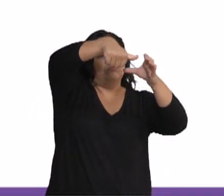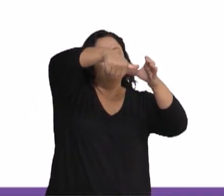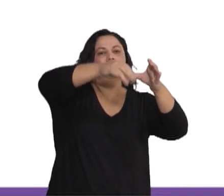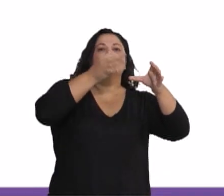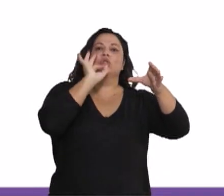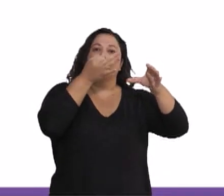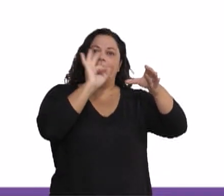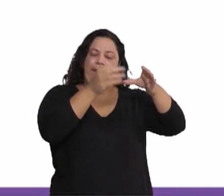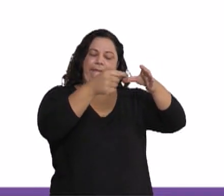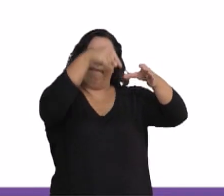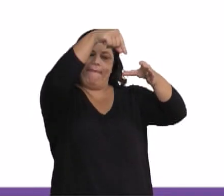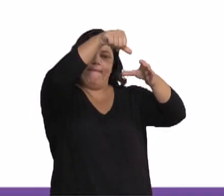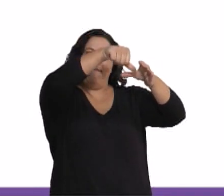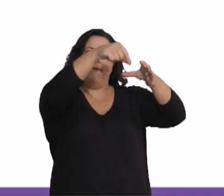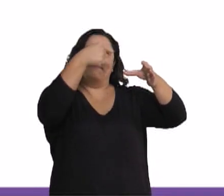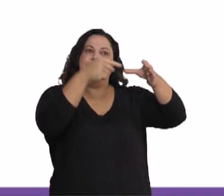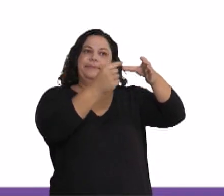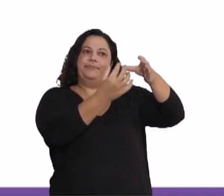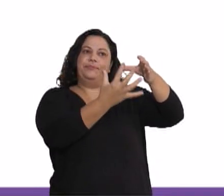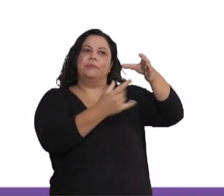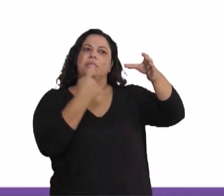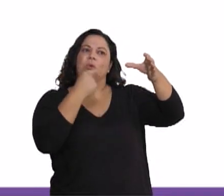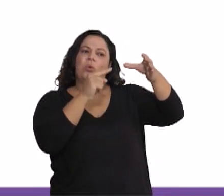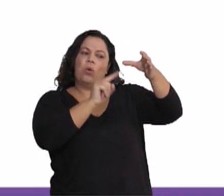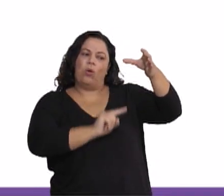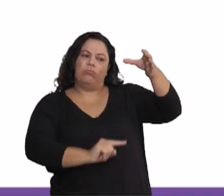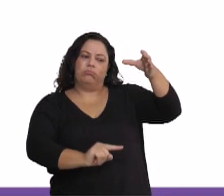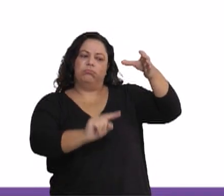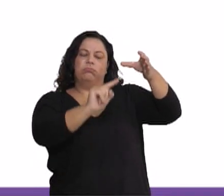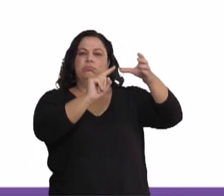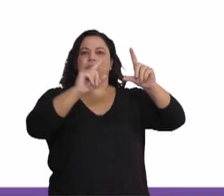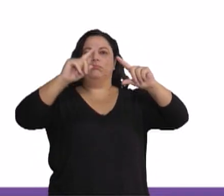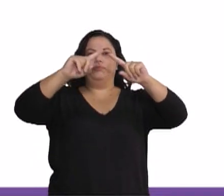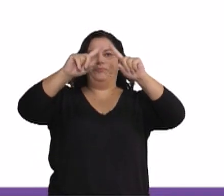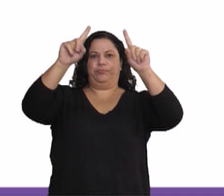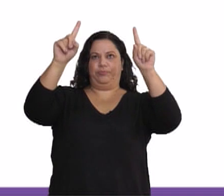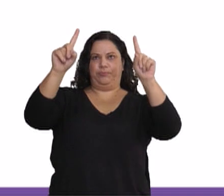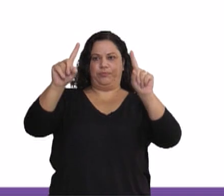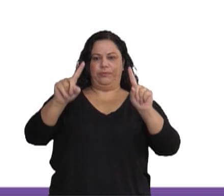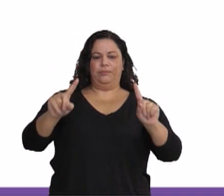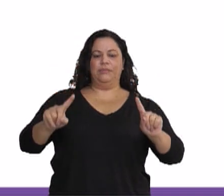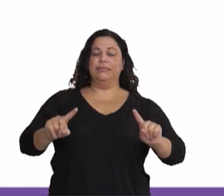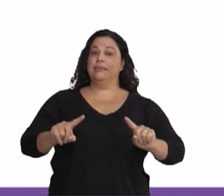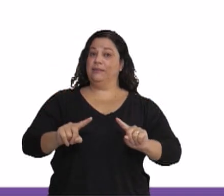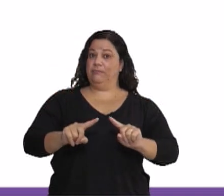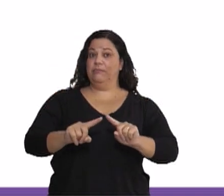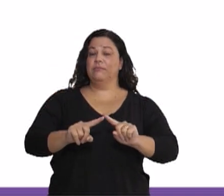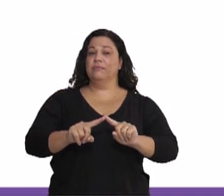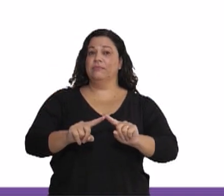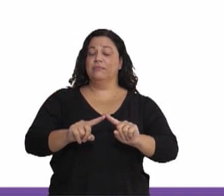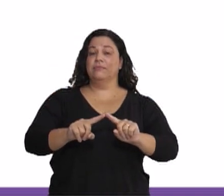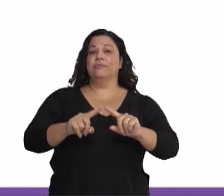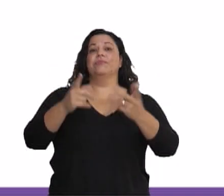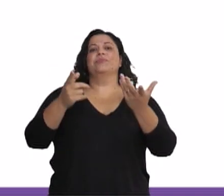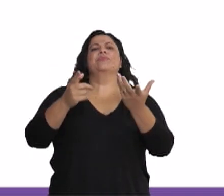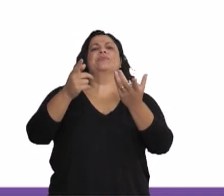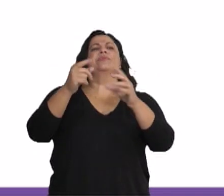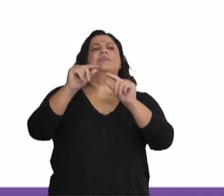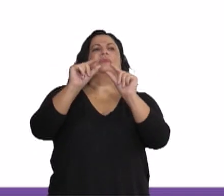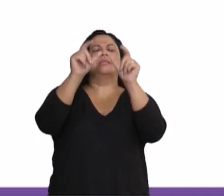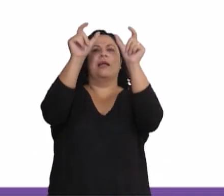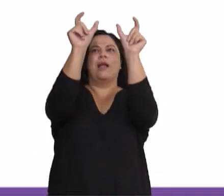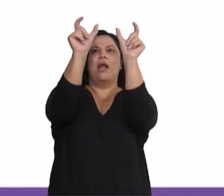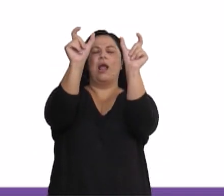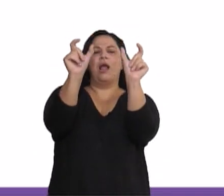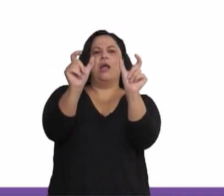uma estrutura que você vai ter ali. Então, você tem aqui, no interior, você tem um pedaço a vácuo, onde tem